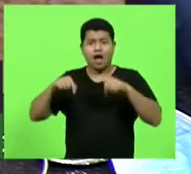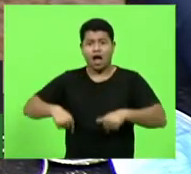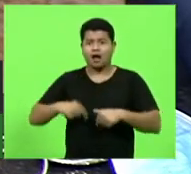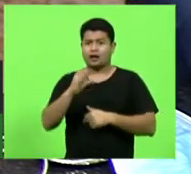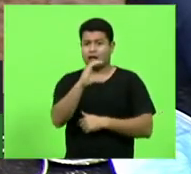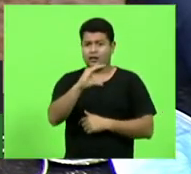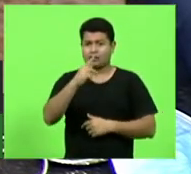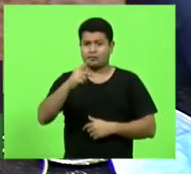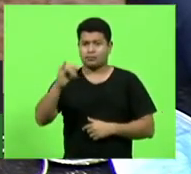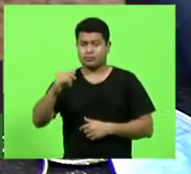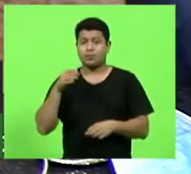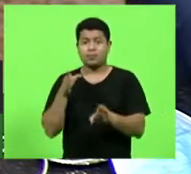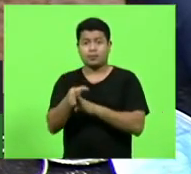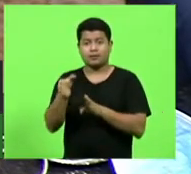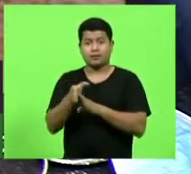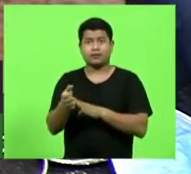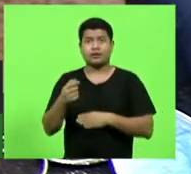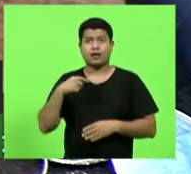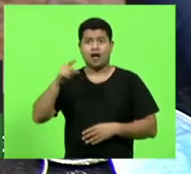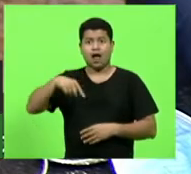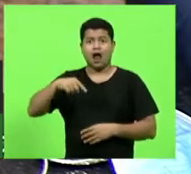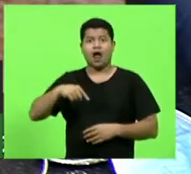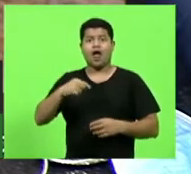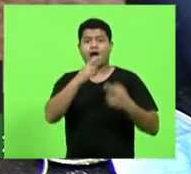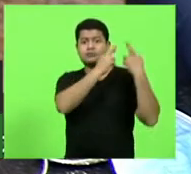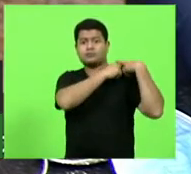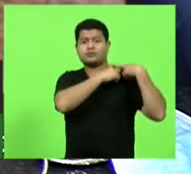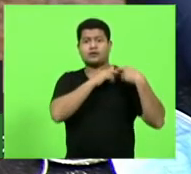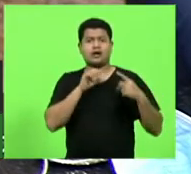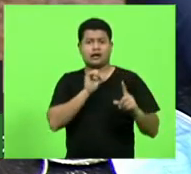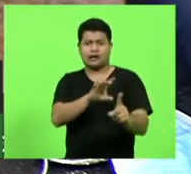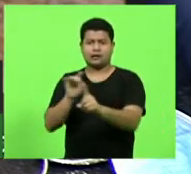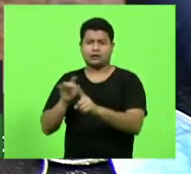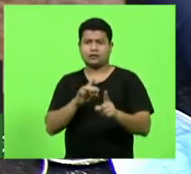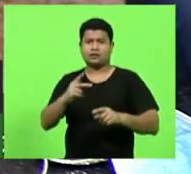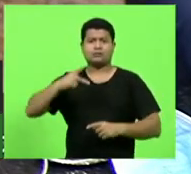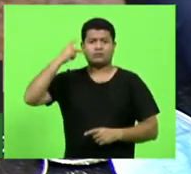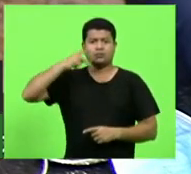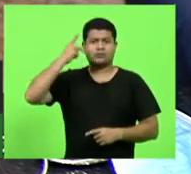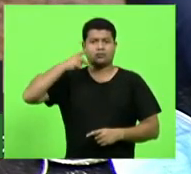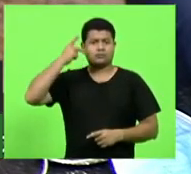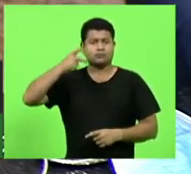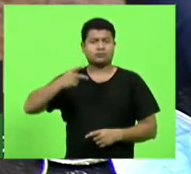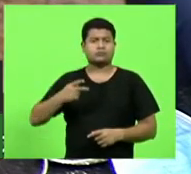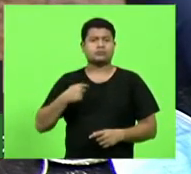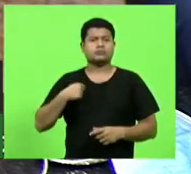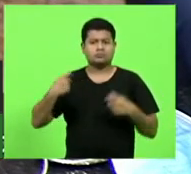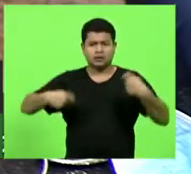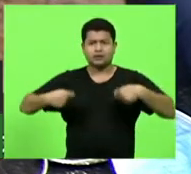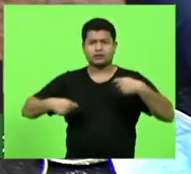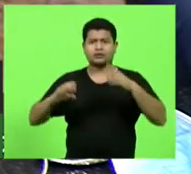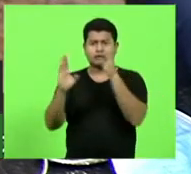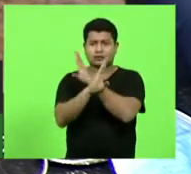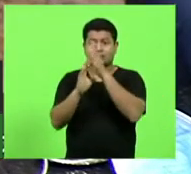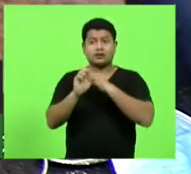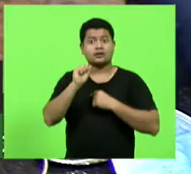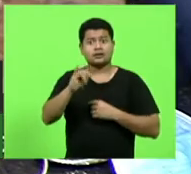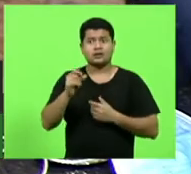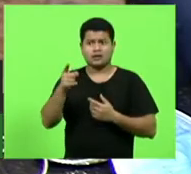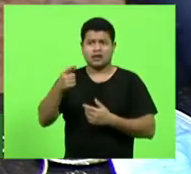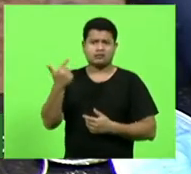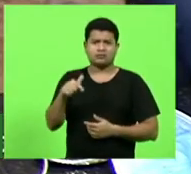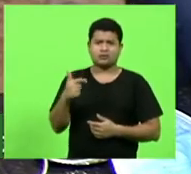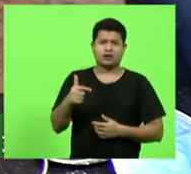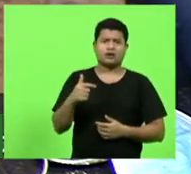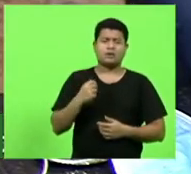encaminhamento, e é dever de todos nós, como parlamentar, que isso seja investigado. E se não houver nada,